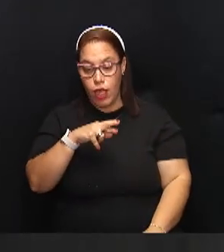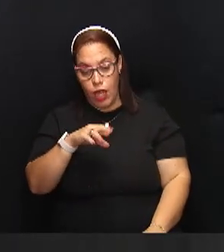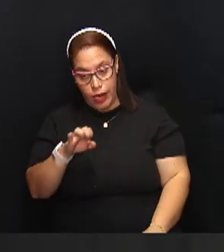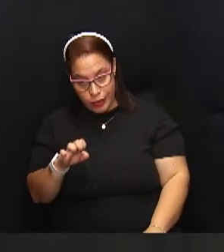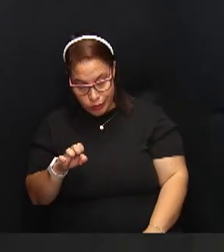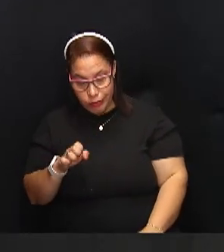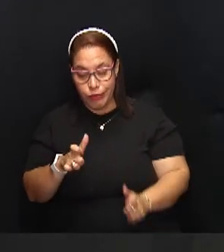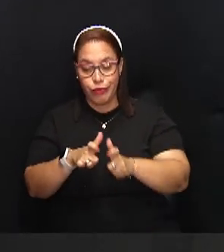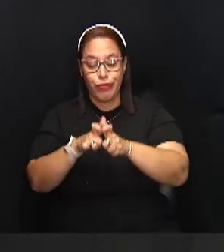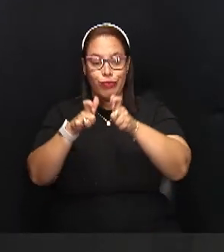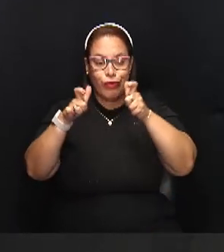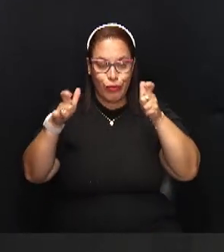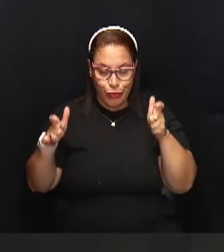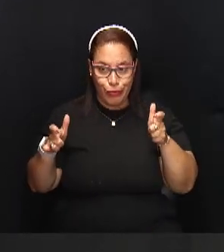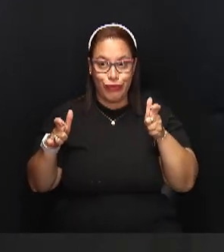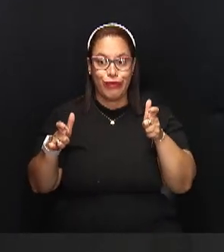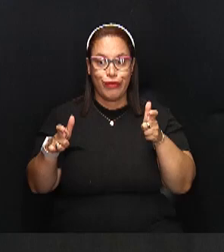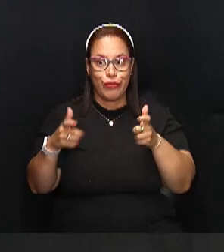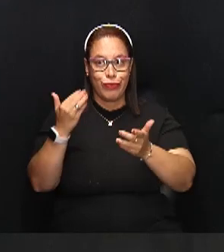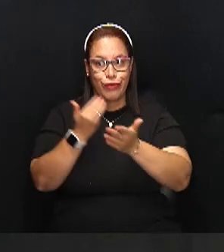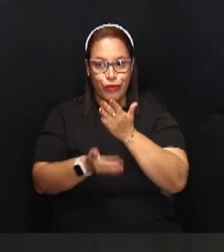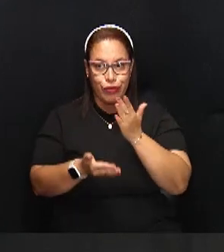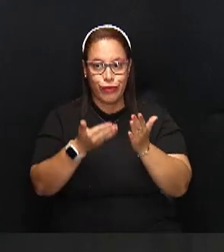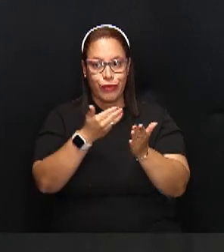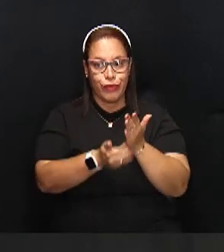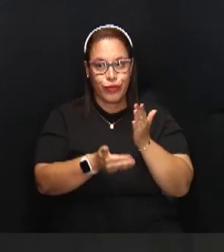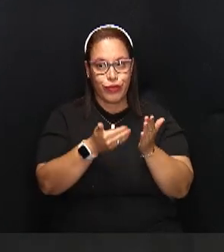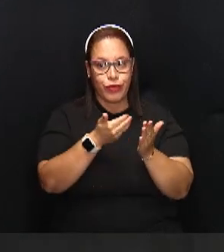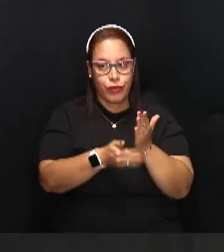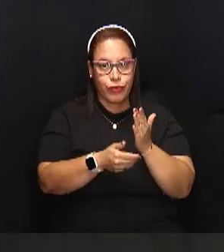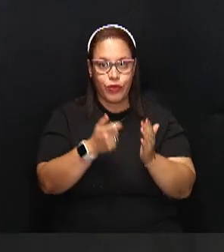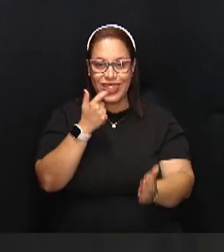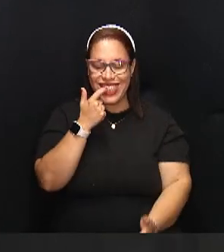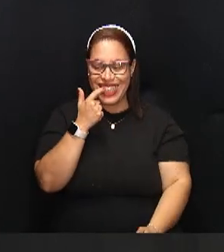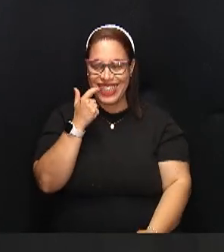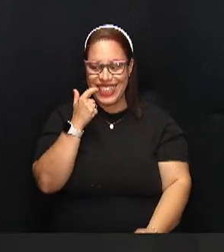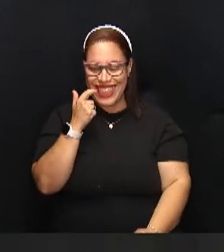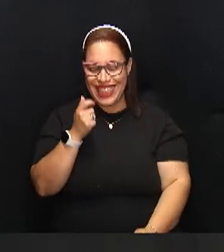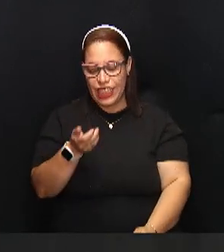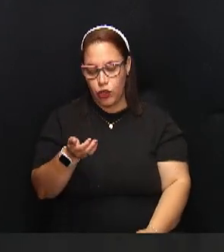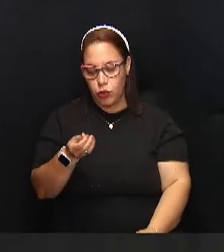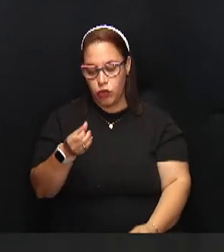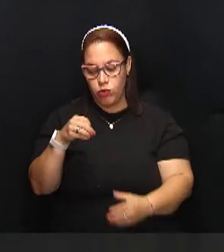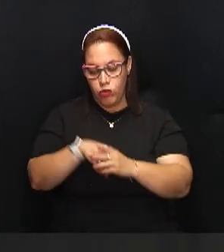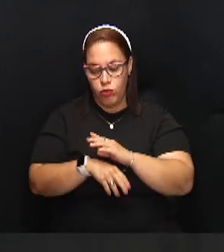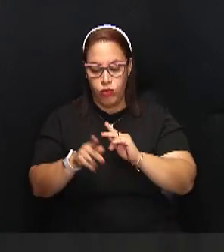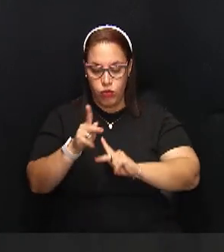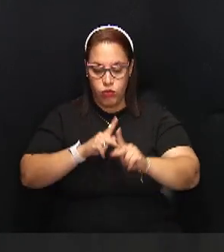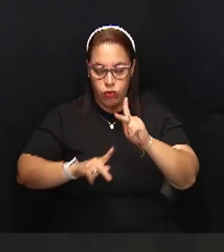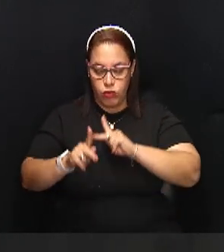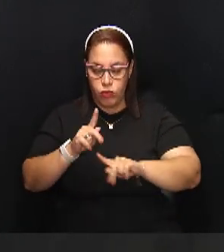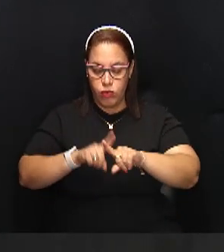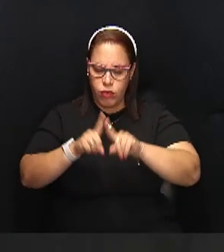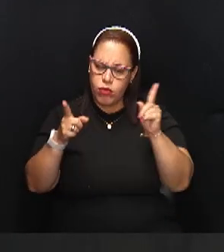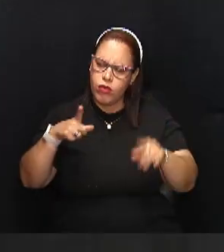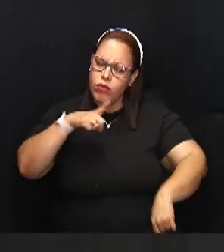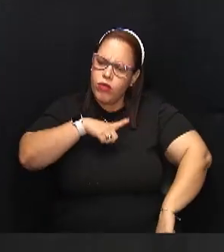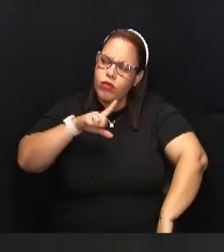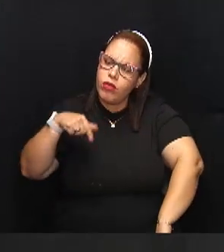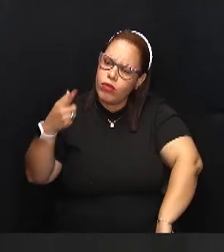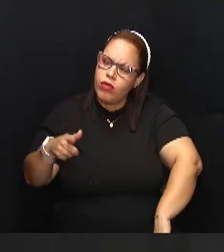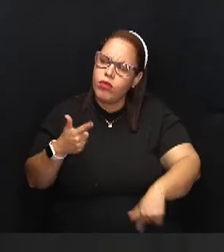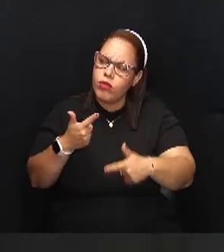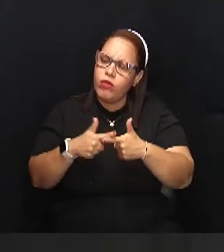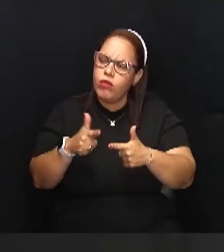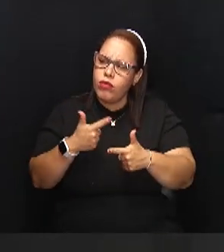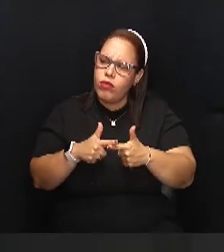o maior agente de perda, né, de elementos dentários ou de dentes dentro da nossa população. Mas temos também outros